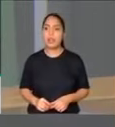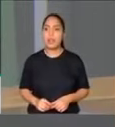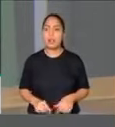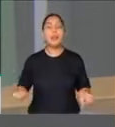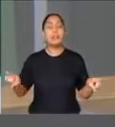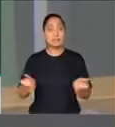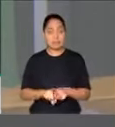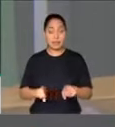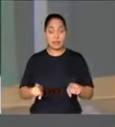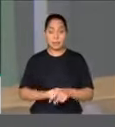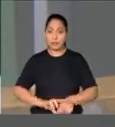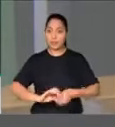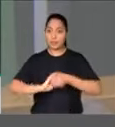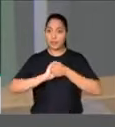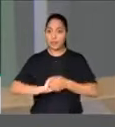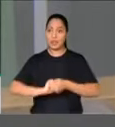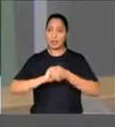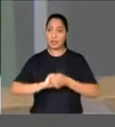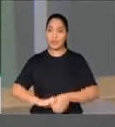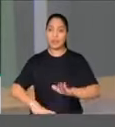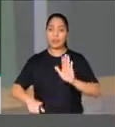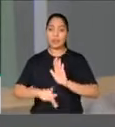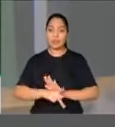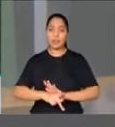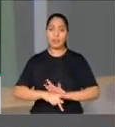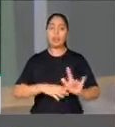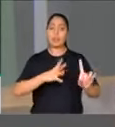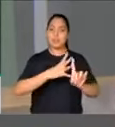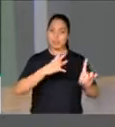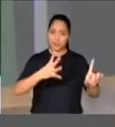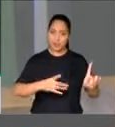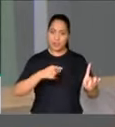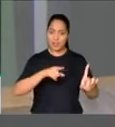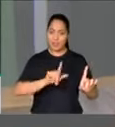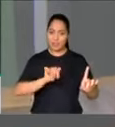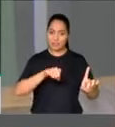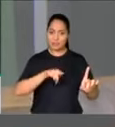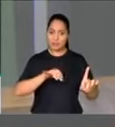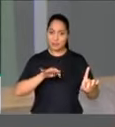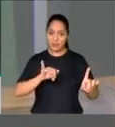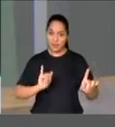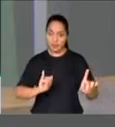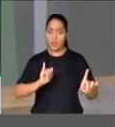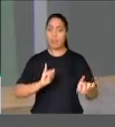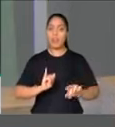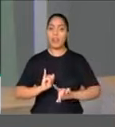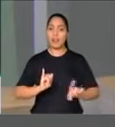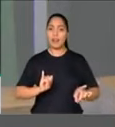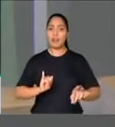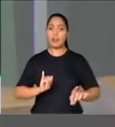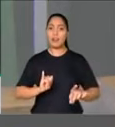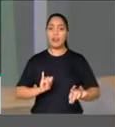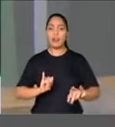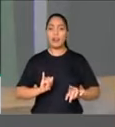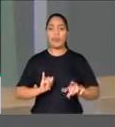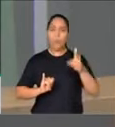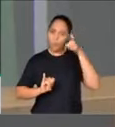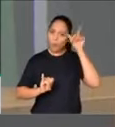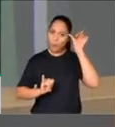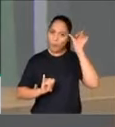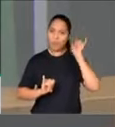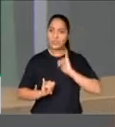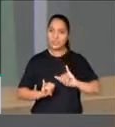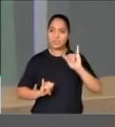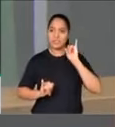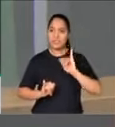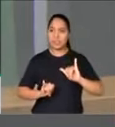Quero saudar a minha dirigente nacional LGBTI, Janaína Oliveira, que ontem fez um belo